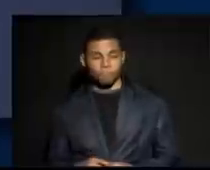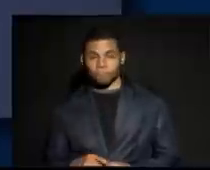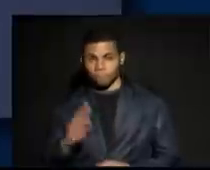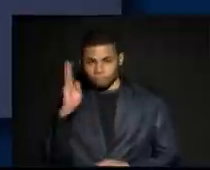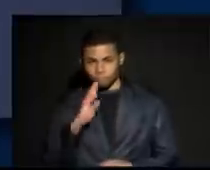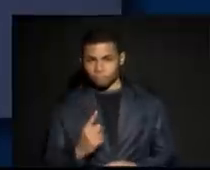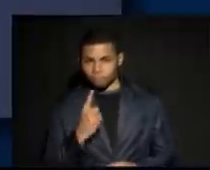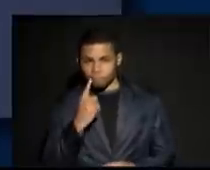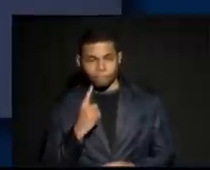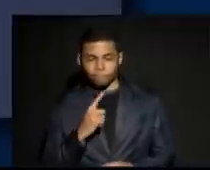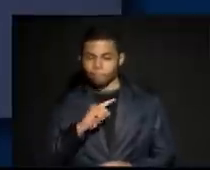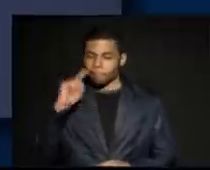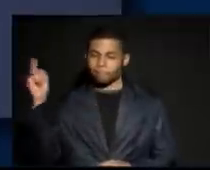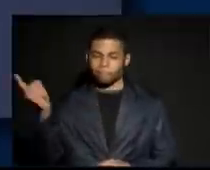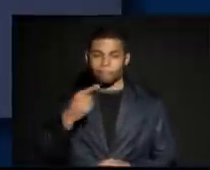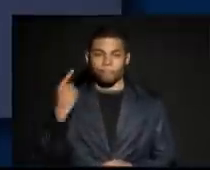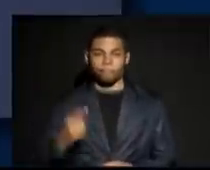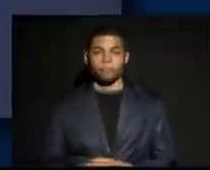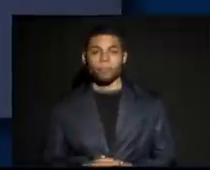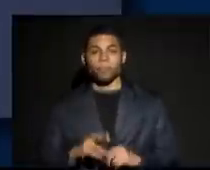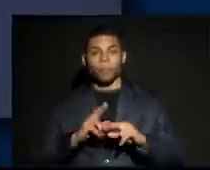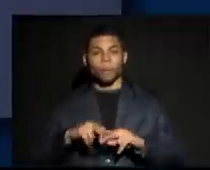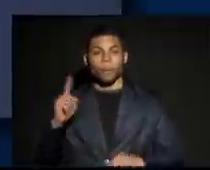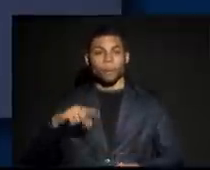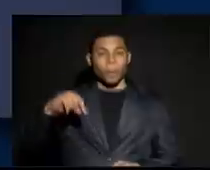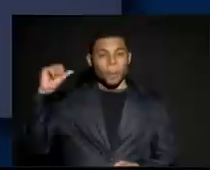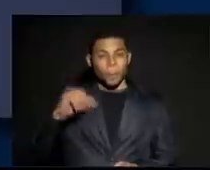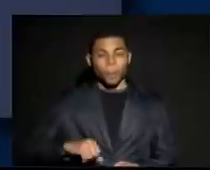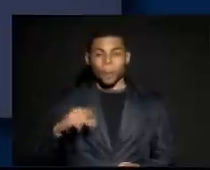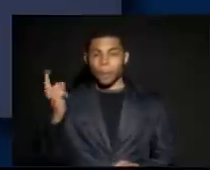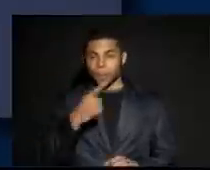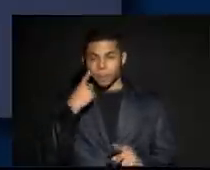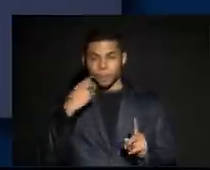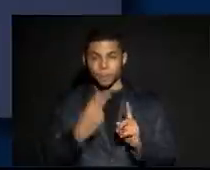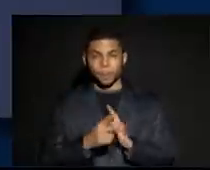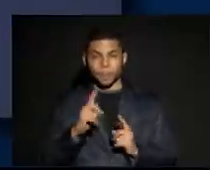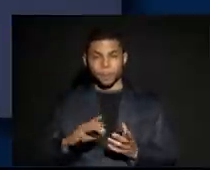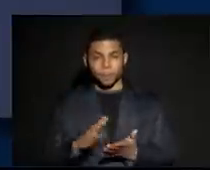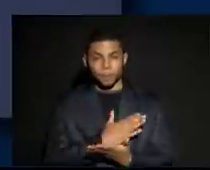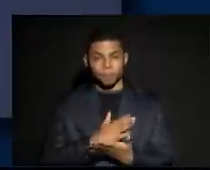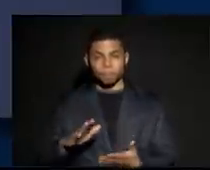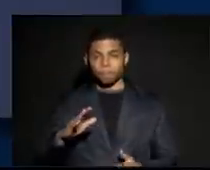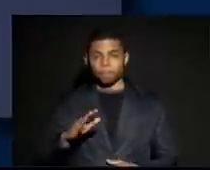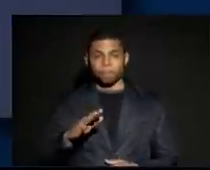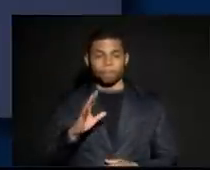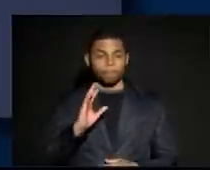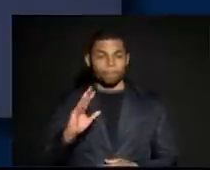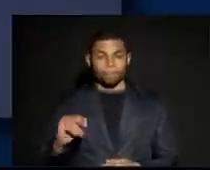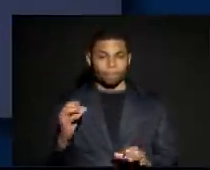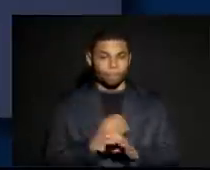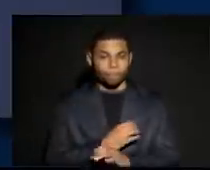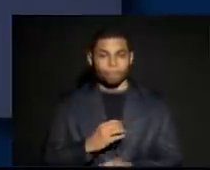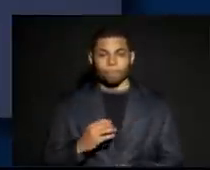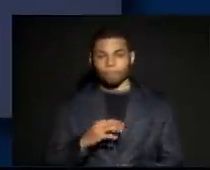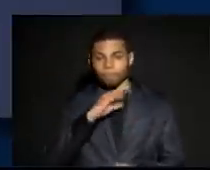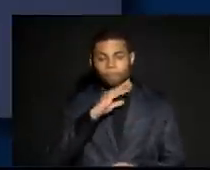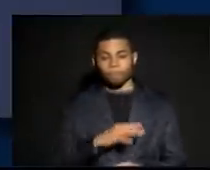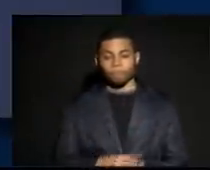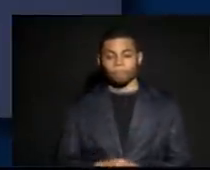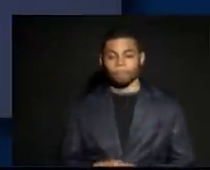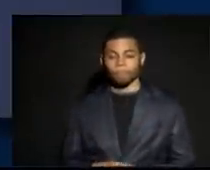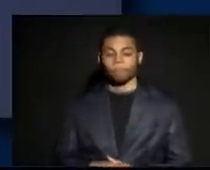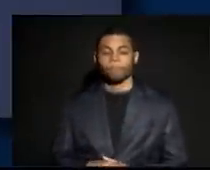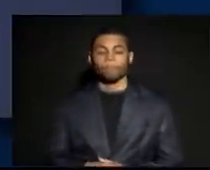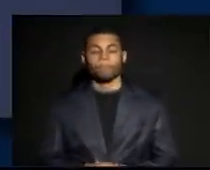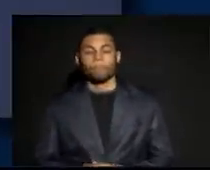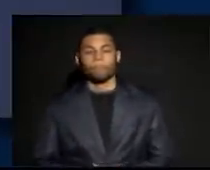Brasil a escala Então esse é o pior cenário a gente se dividir completamente Em algum momento do tempo a gente